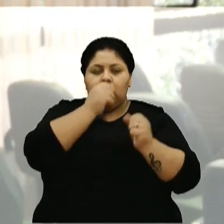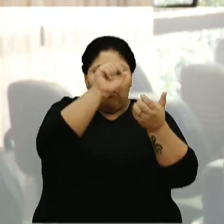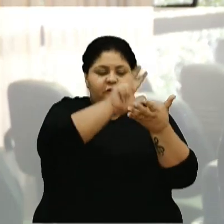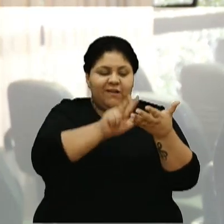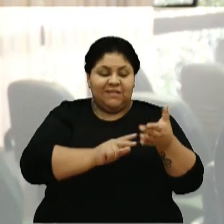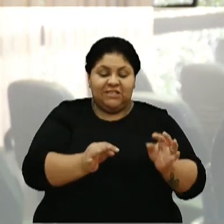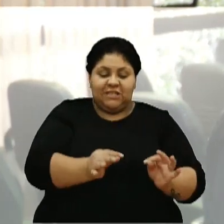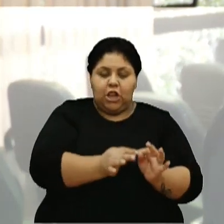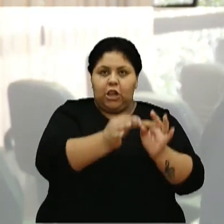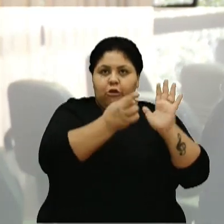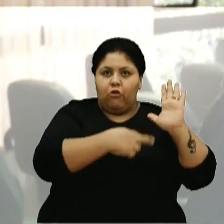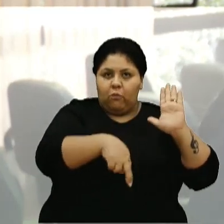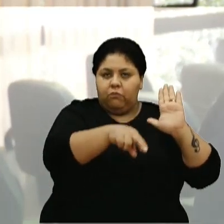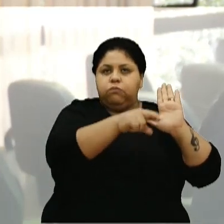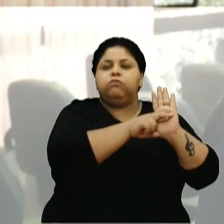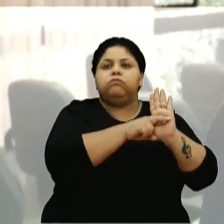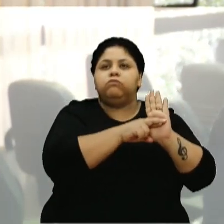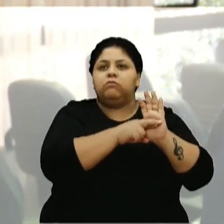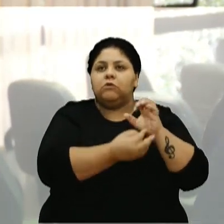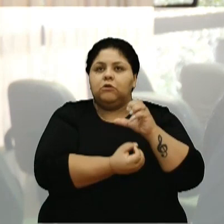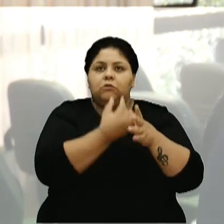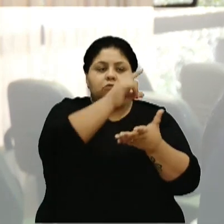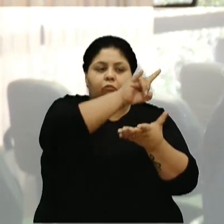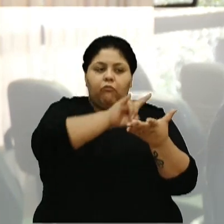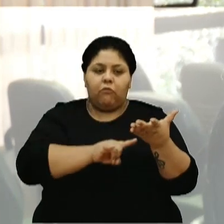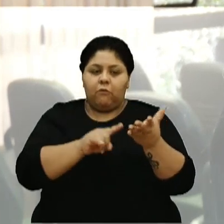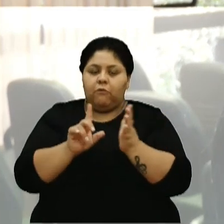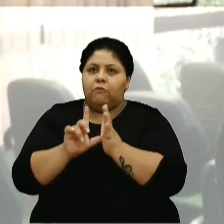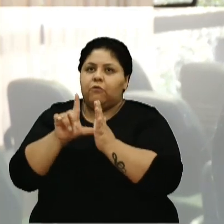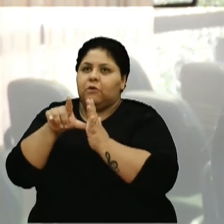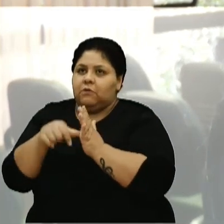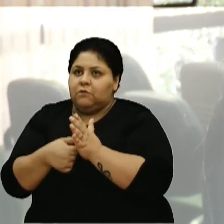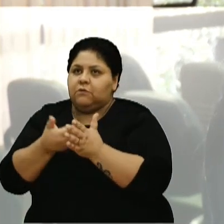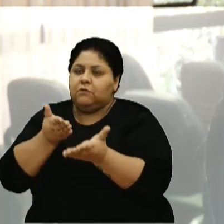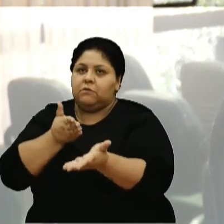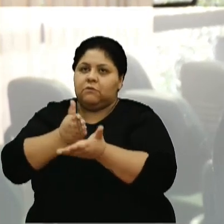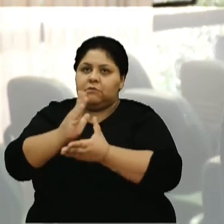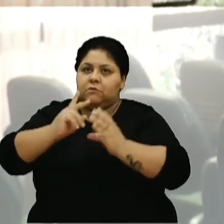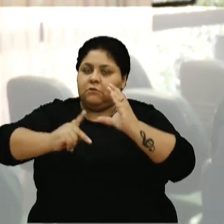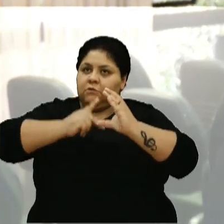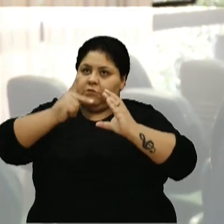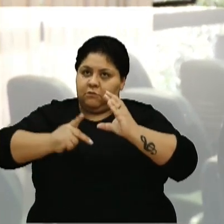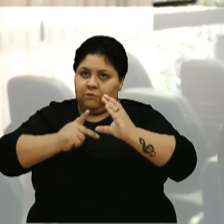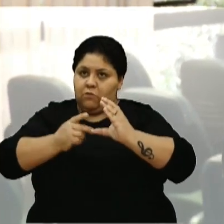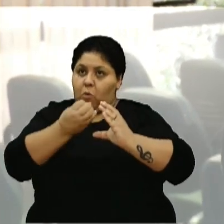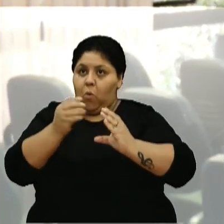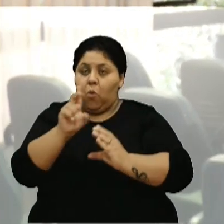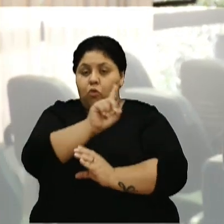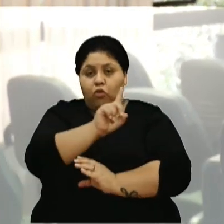técnica destes resultados, emitir um parecer técnico que depois é aprovado na Câmara de Vereadores, aprovado ou